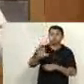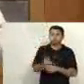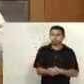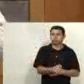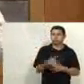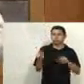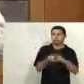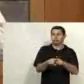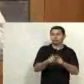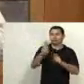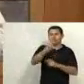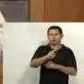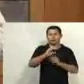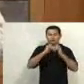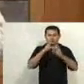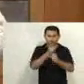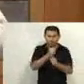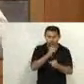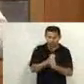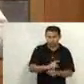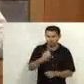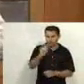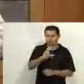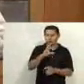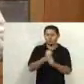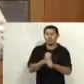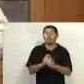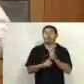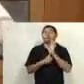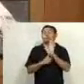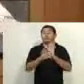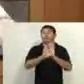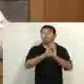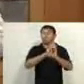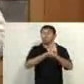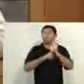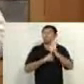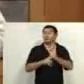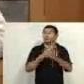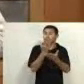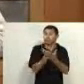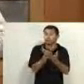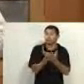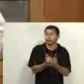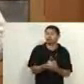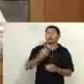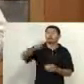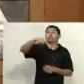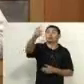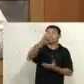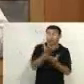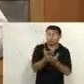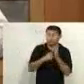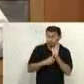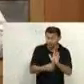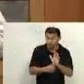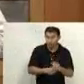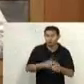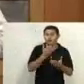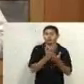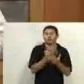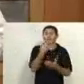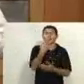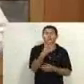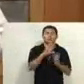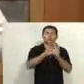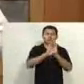conceitos, né, os conceitos eleitorais, eles utilizam um conceito de amostragem, que veremos lá na teleaula que vem, lá na teleaula 4, que são